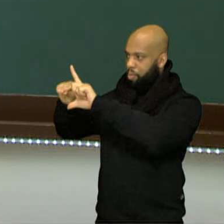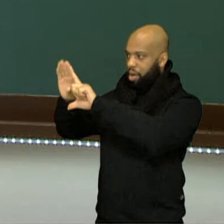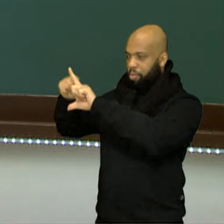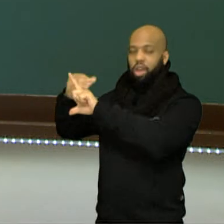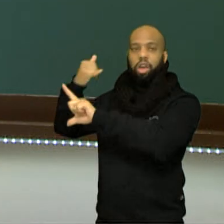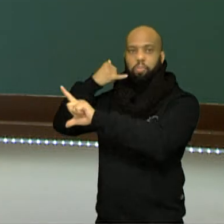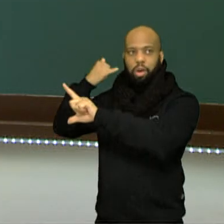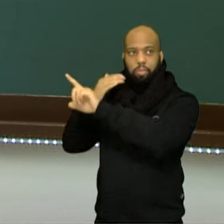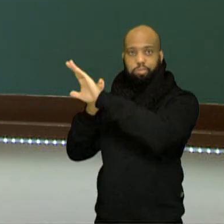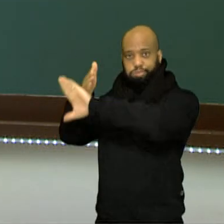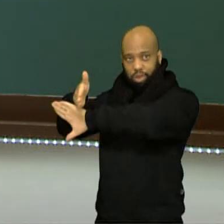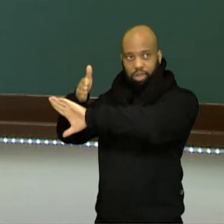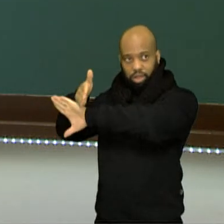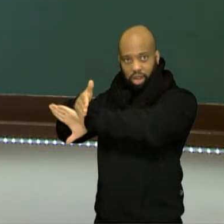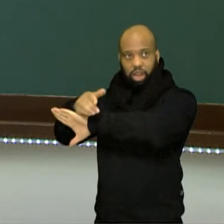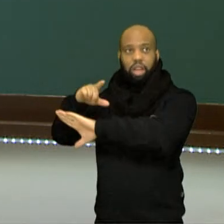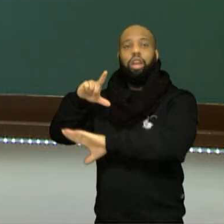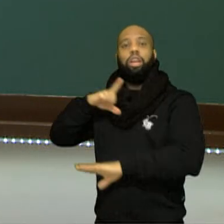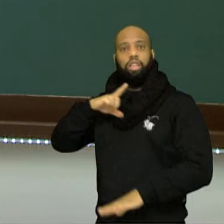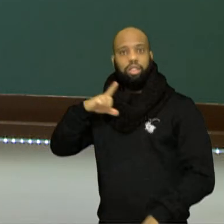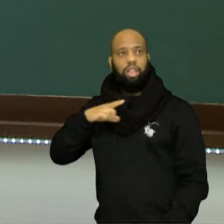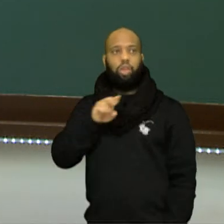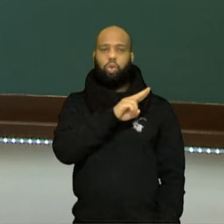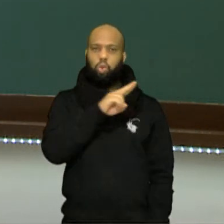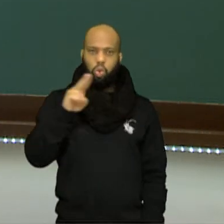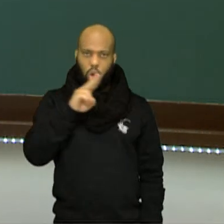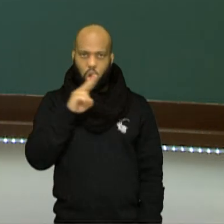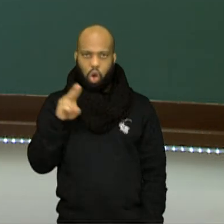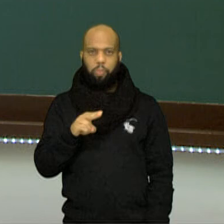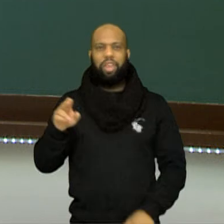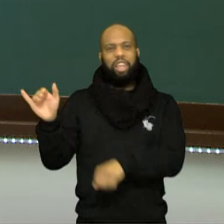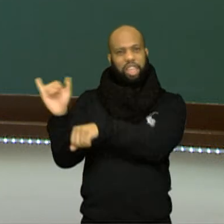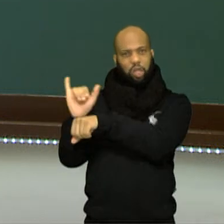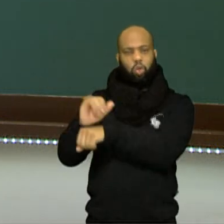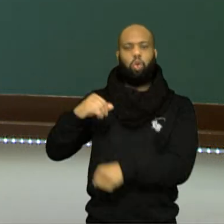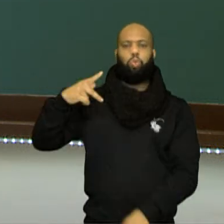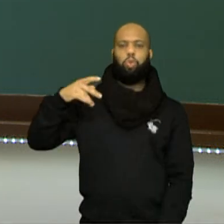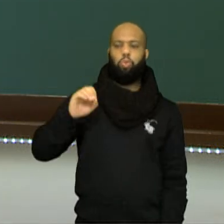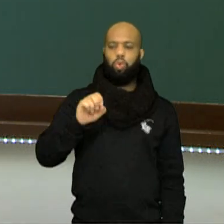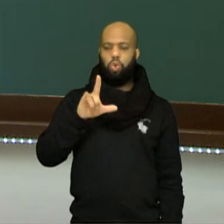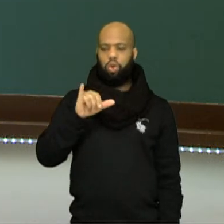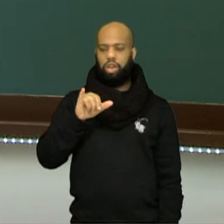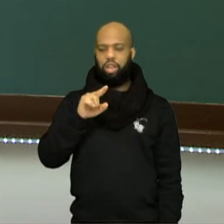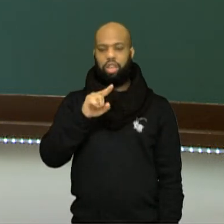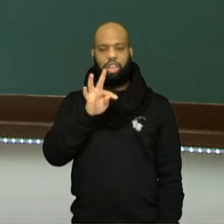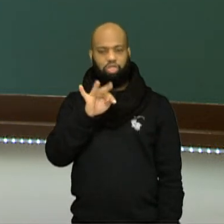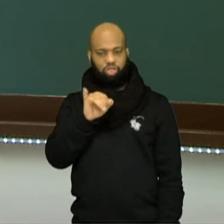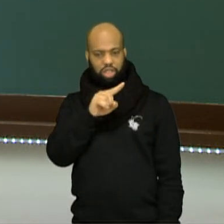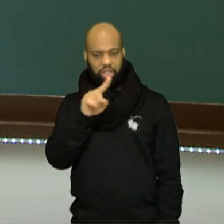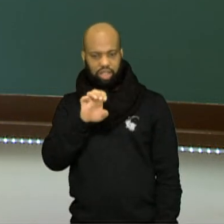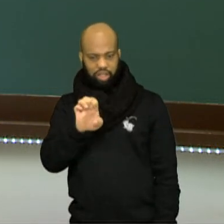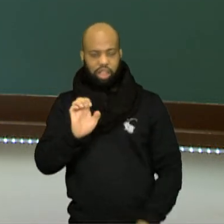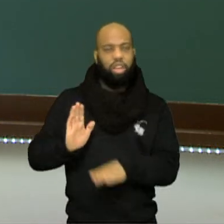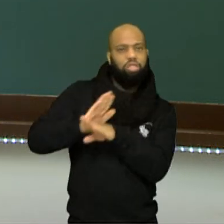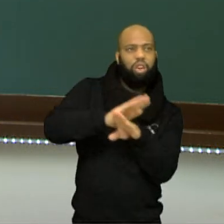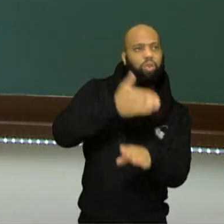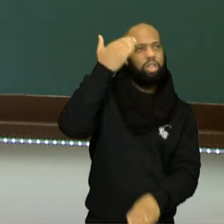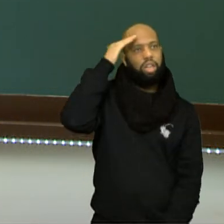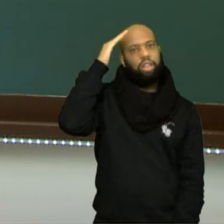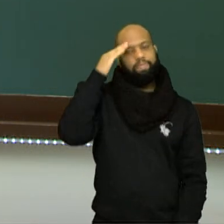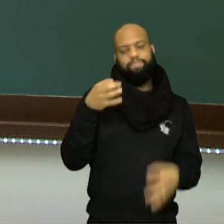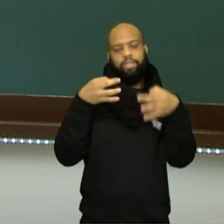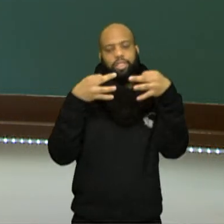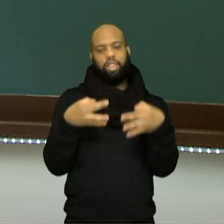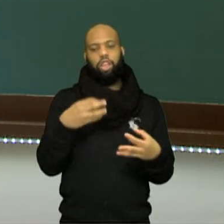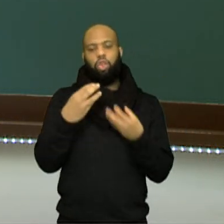pela professora. O canal se chama Politize, é um canal muito bacana que te ajuda a entender melhor o funcionamento da